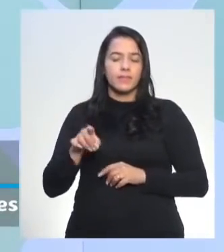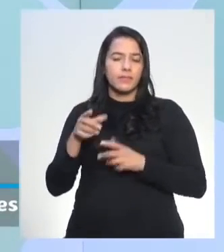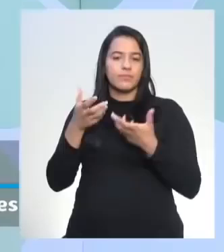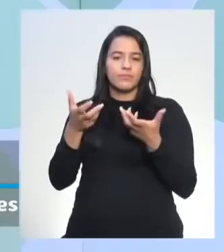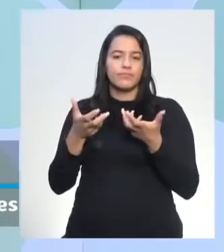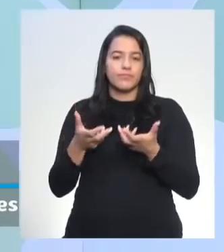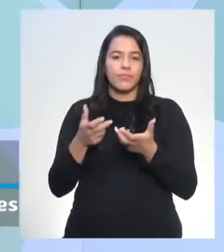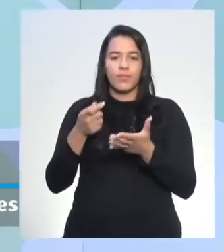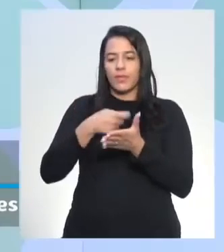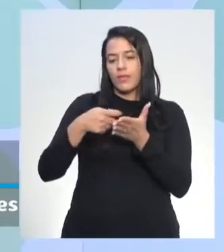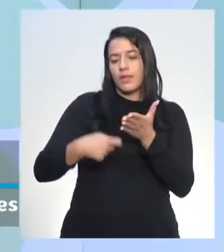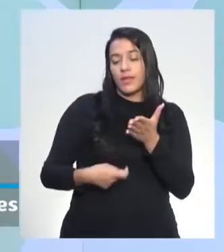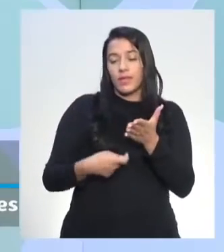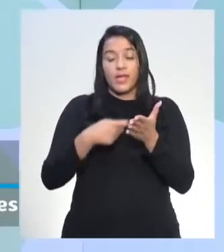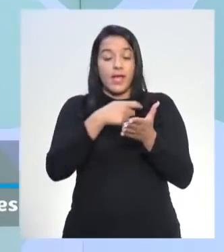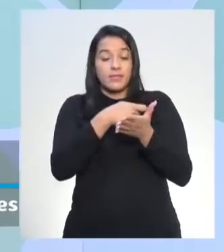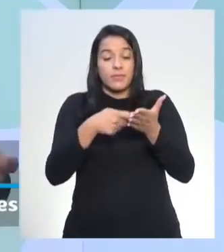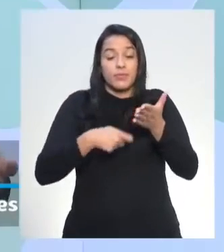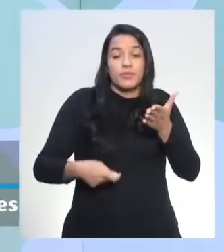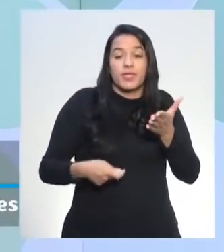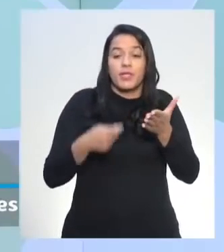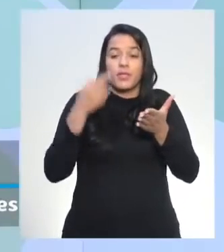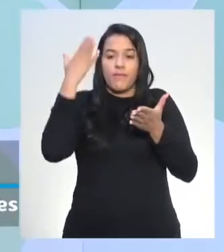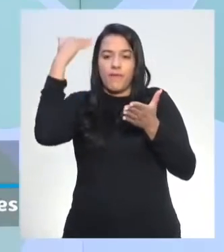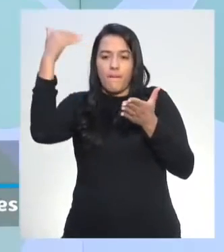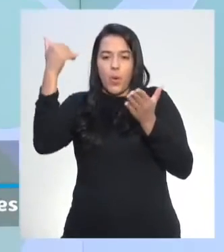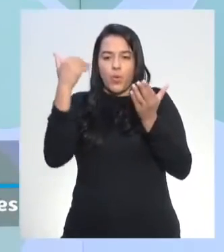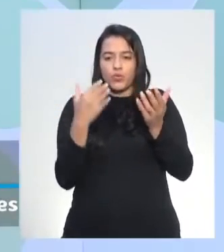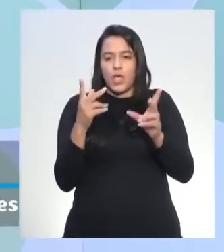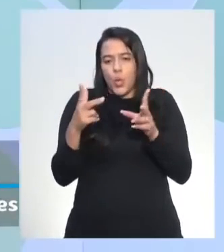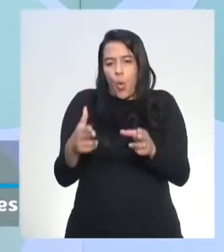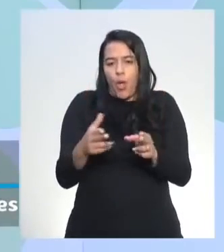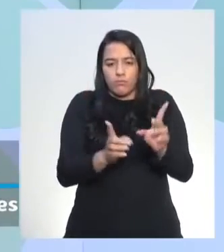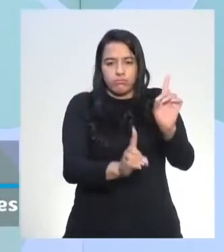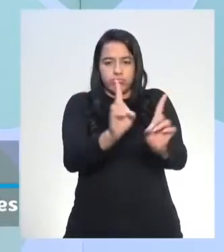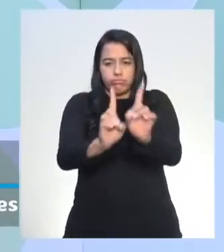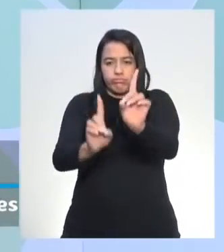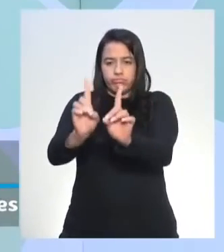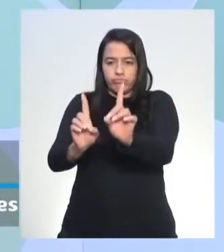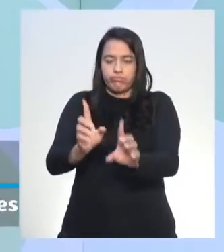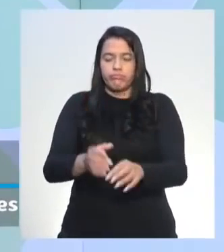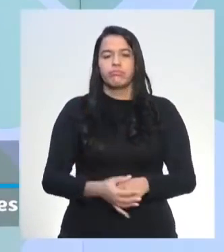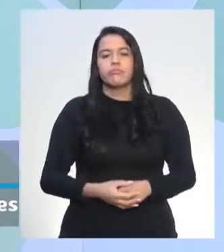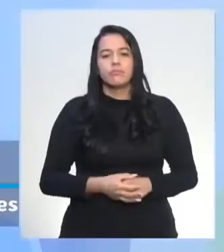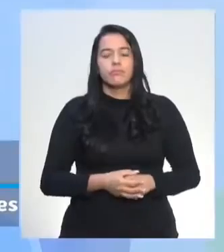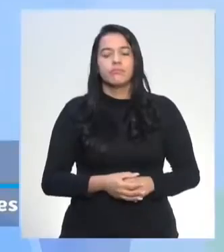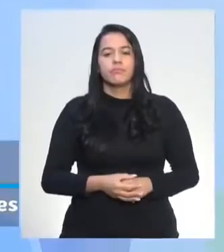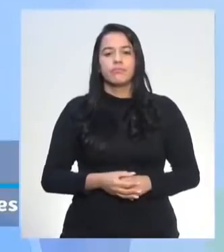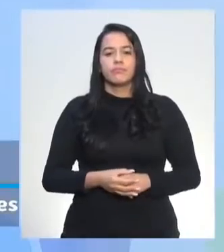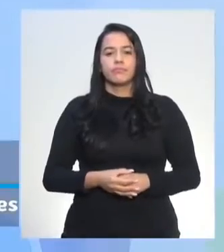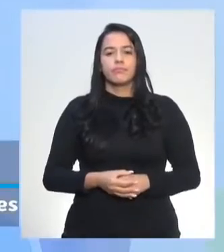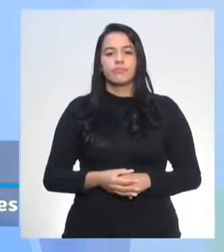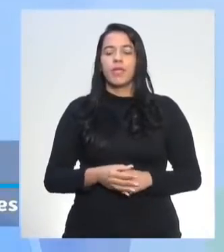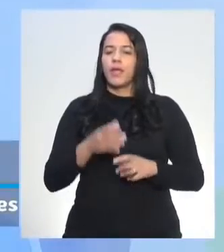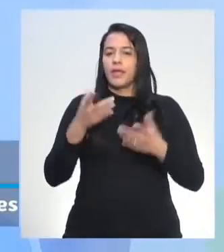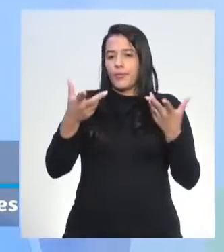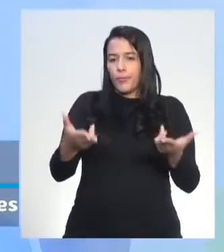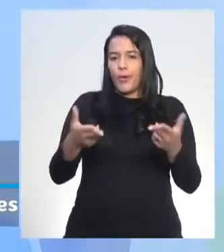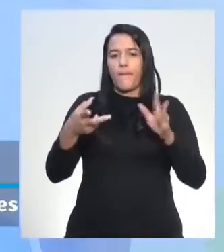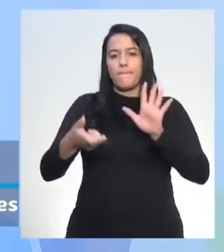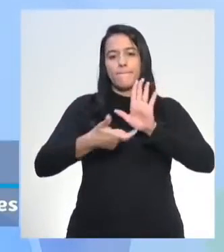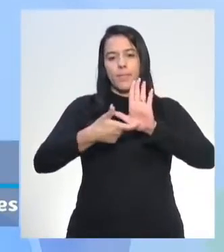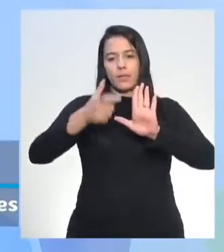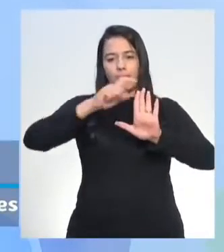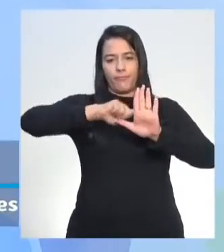com esse escritor como se fossem deuses, já que ele tratou de panteão. Você vê duas religiões aí colocadas como metáfora. Ah, tá. Aqui, ó. O aluno